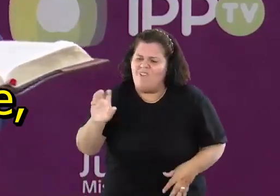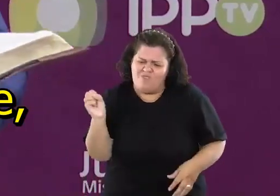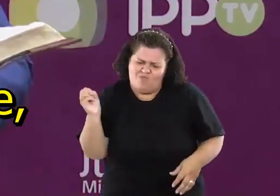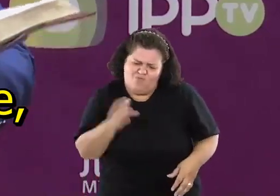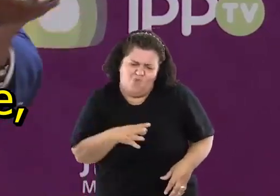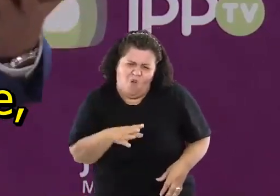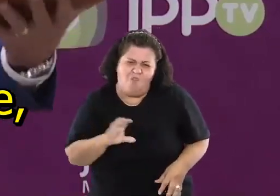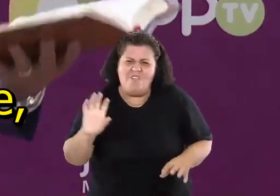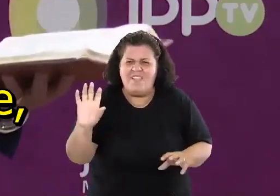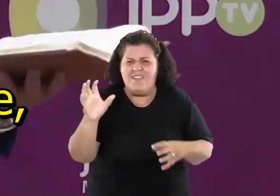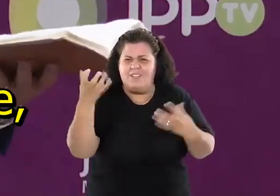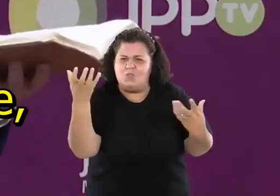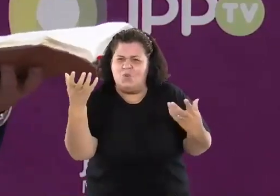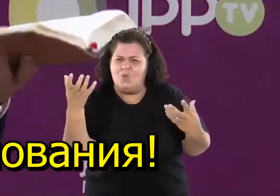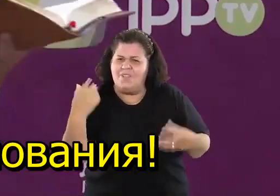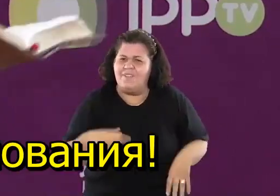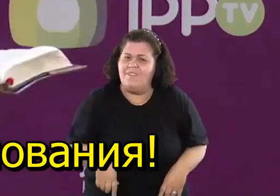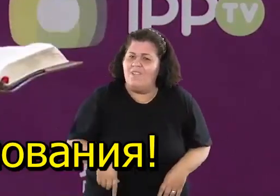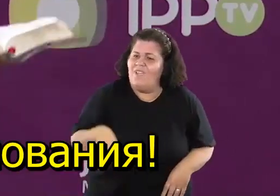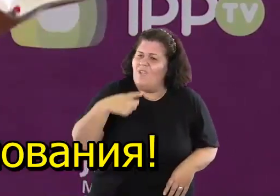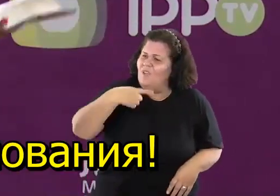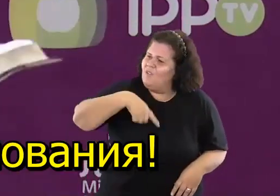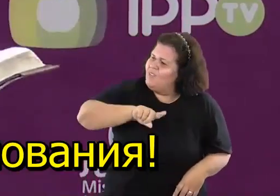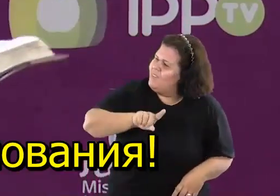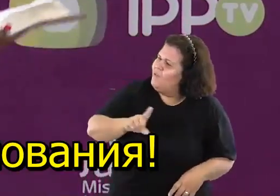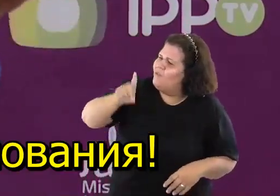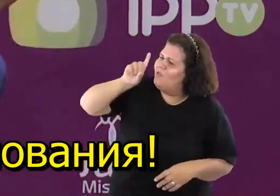Cristo, um novo mundo começou. O domingo é